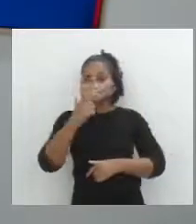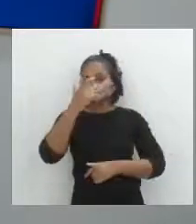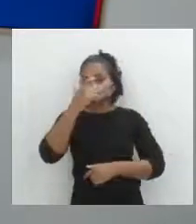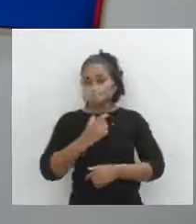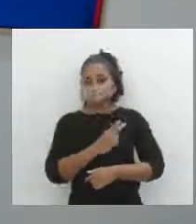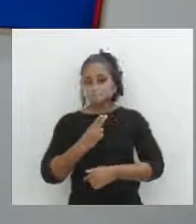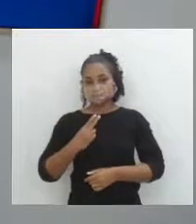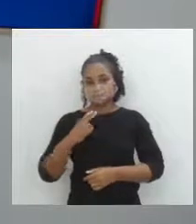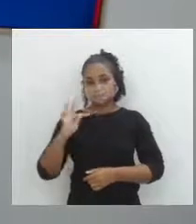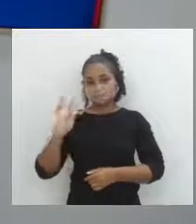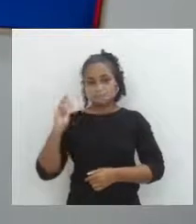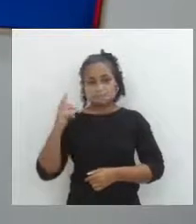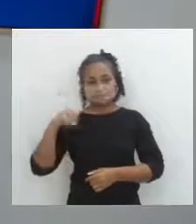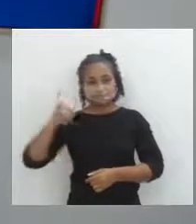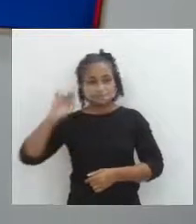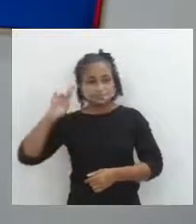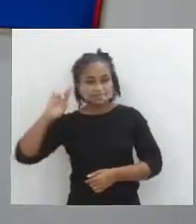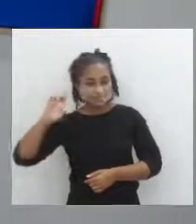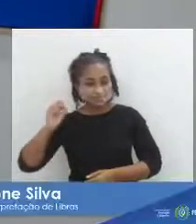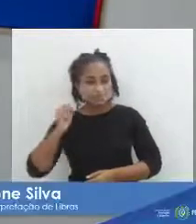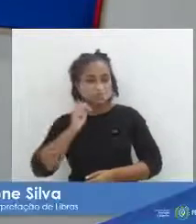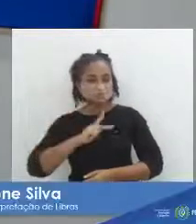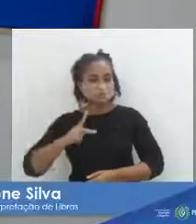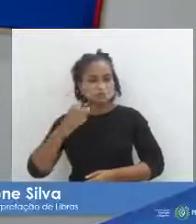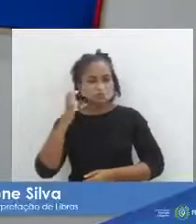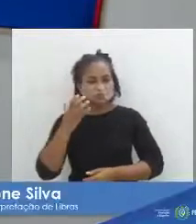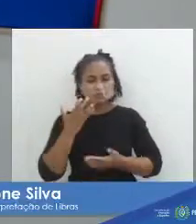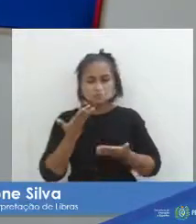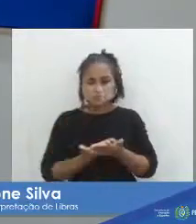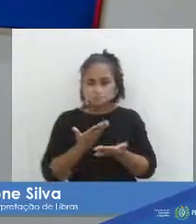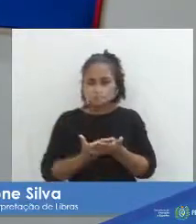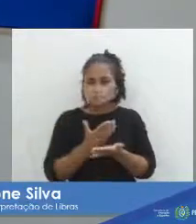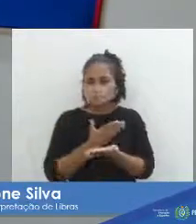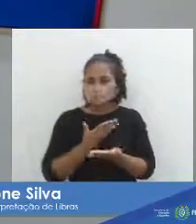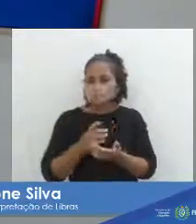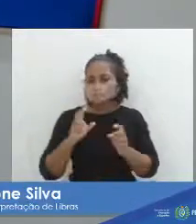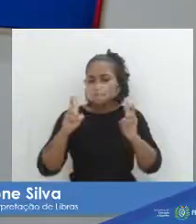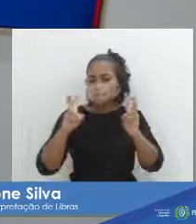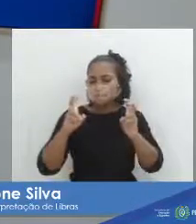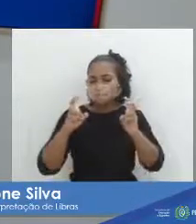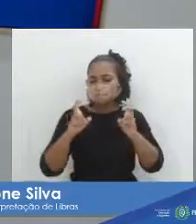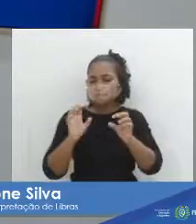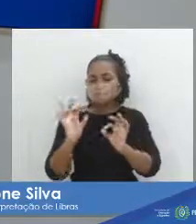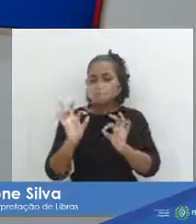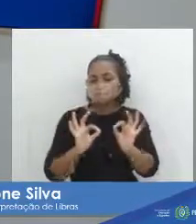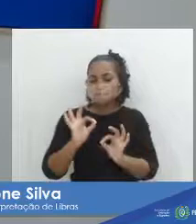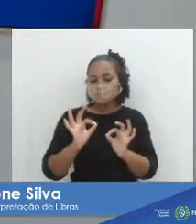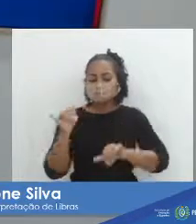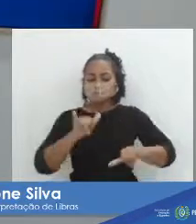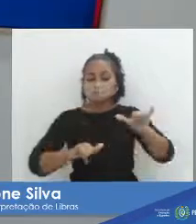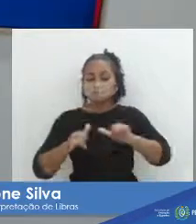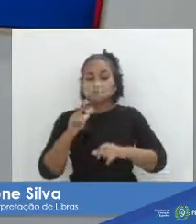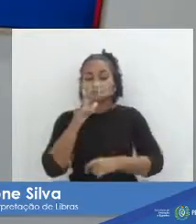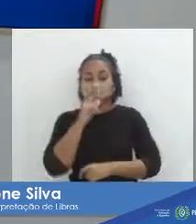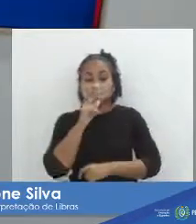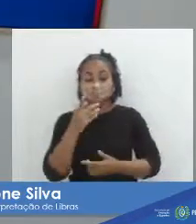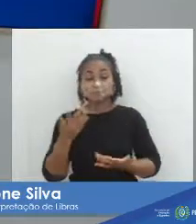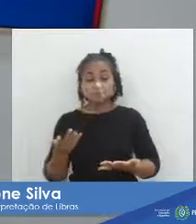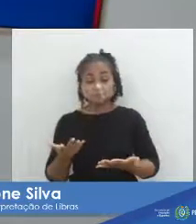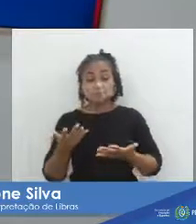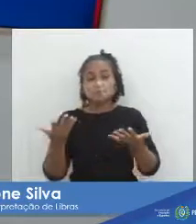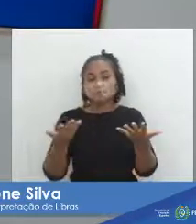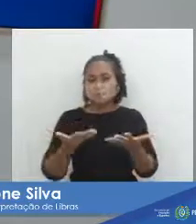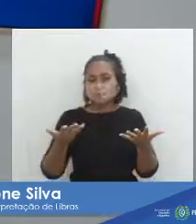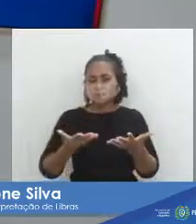meu nome é Tamires, sou professora de ciências e hoje vamos dar início a uma aula falando sobre a constituição química da água. Hoje a gente